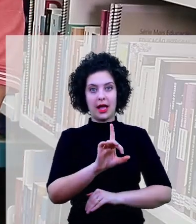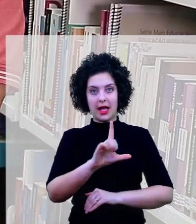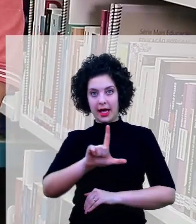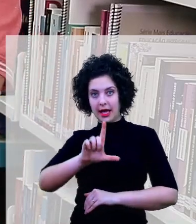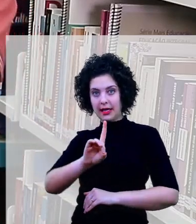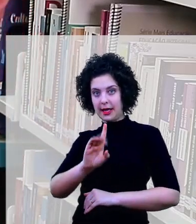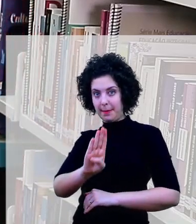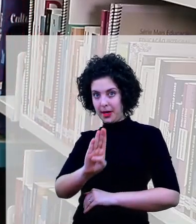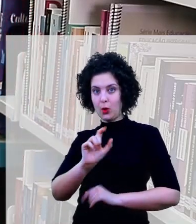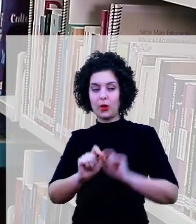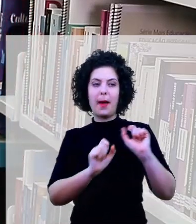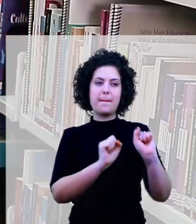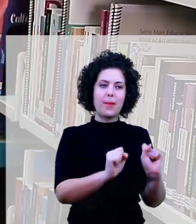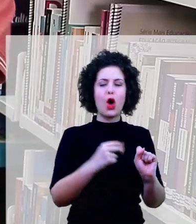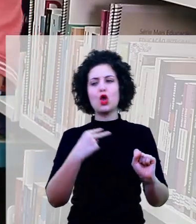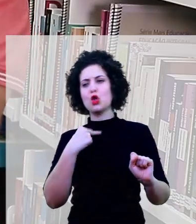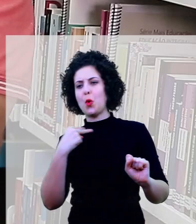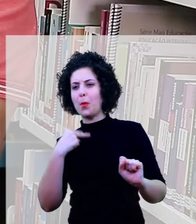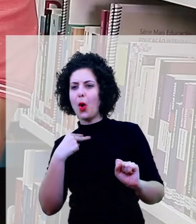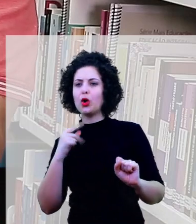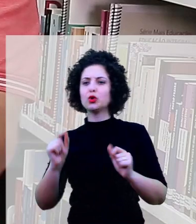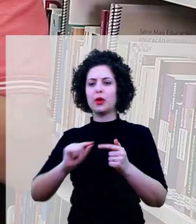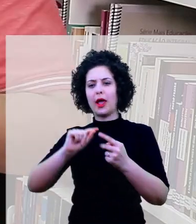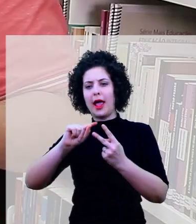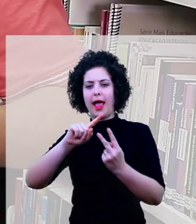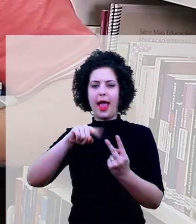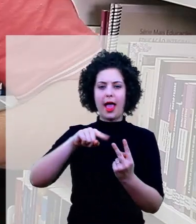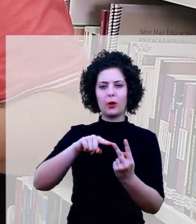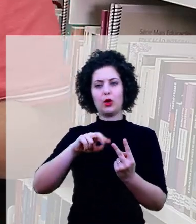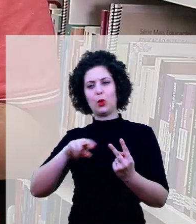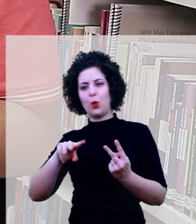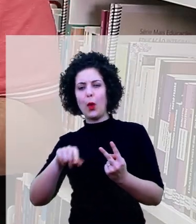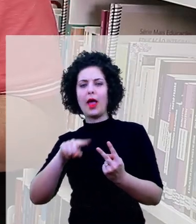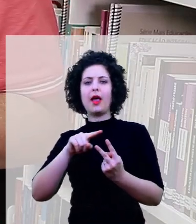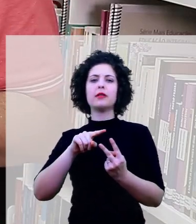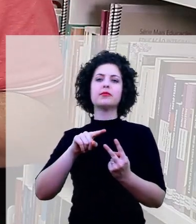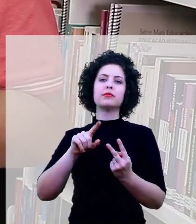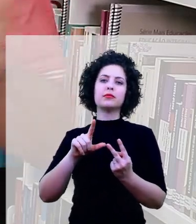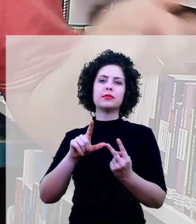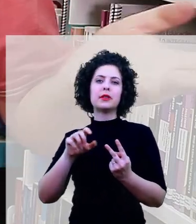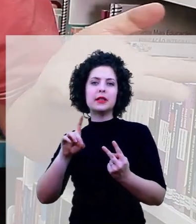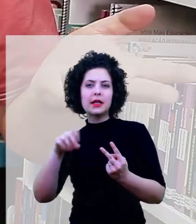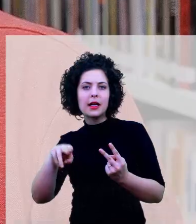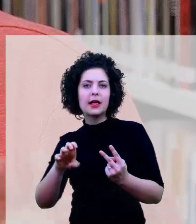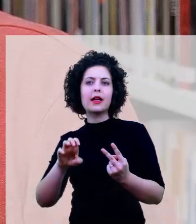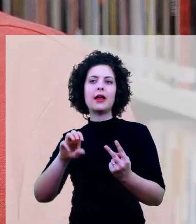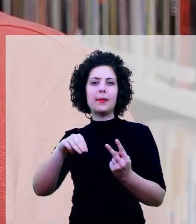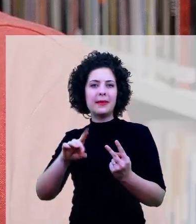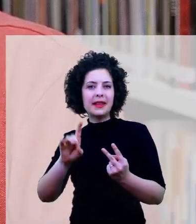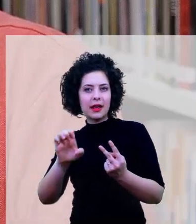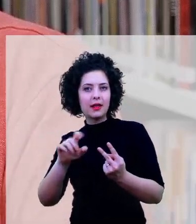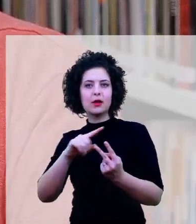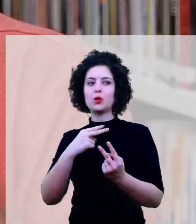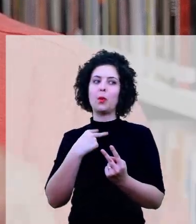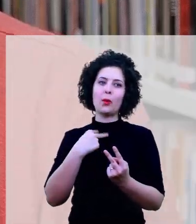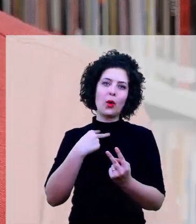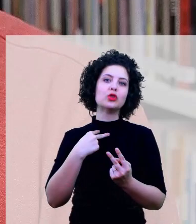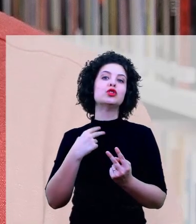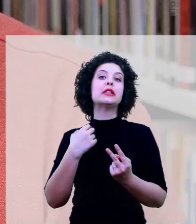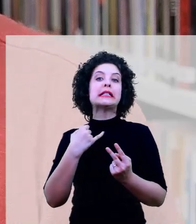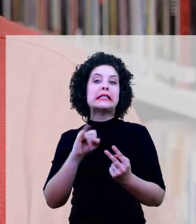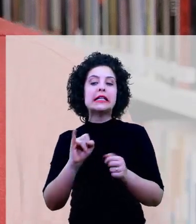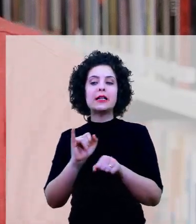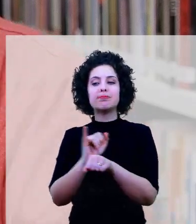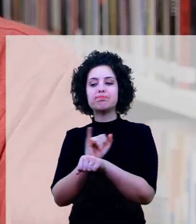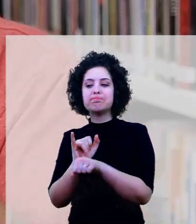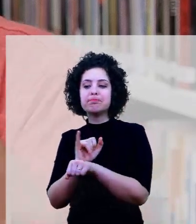não pode, o que é considerado despesa em MDE e o que não é despesa em MDE, Não pode. E, portanto, se é um